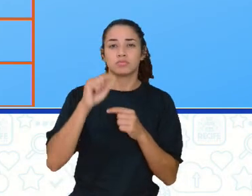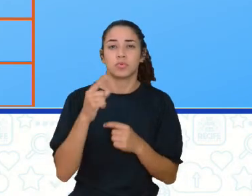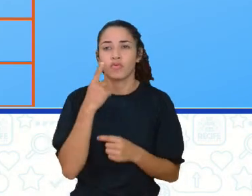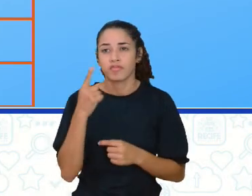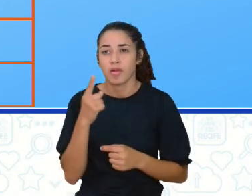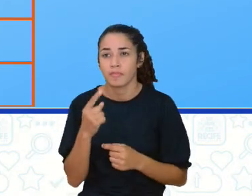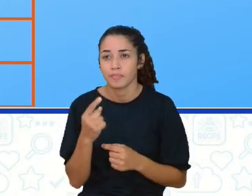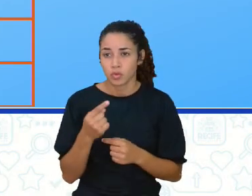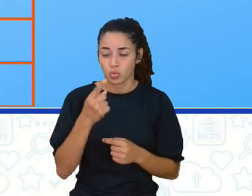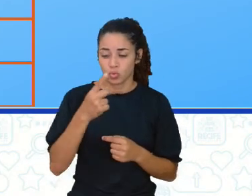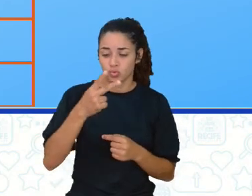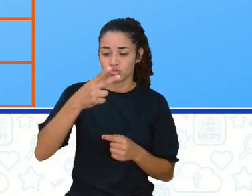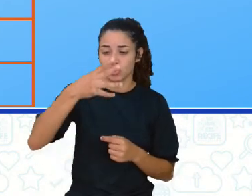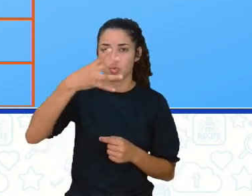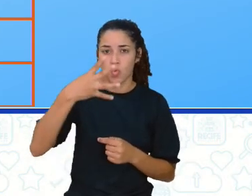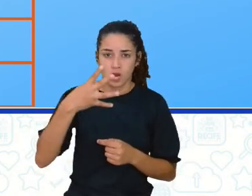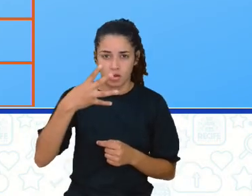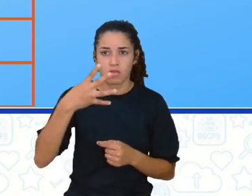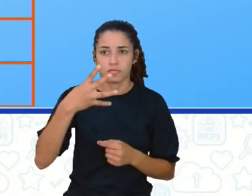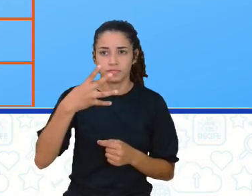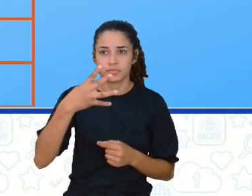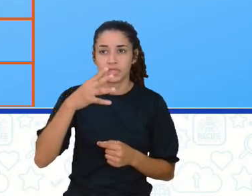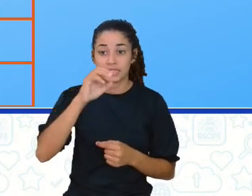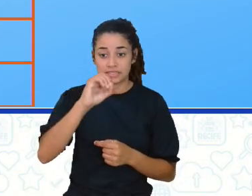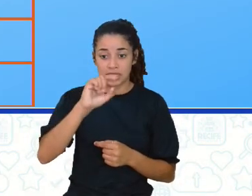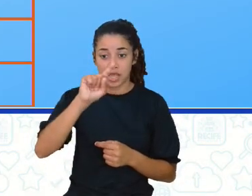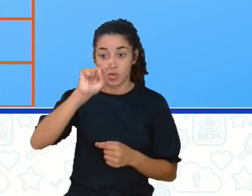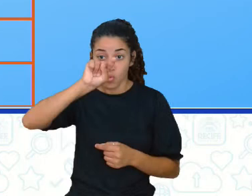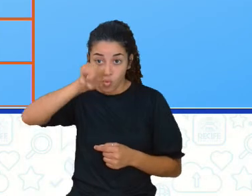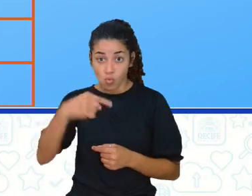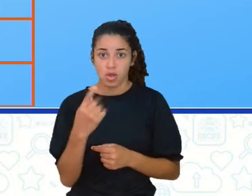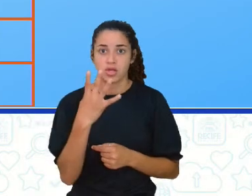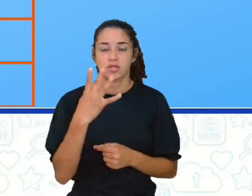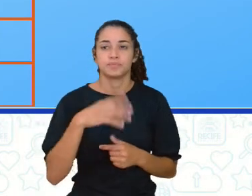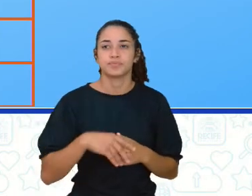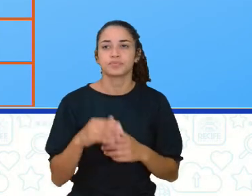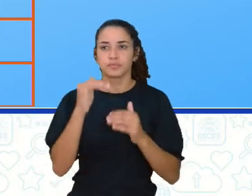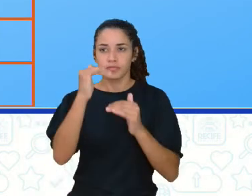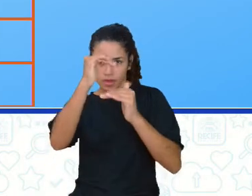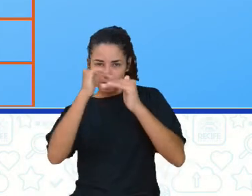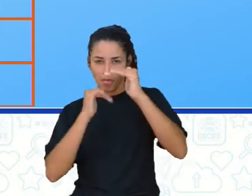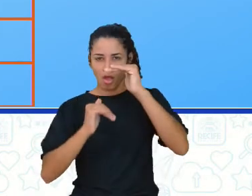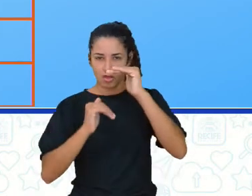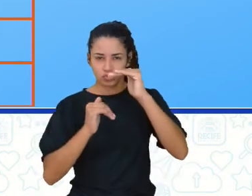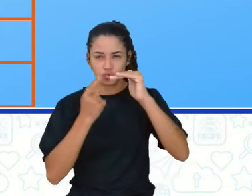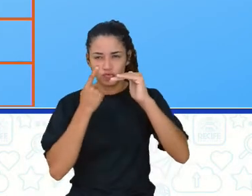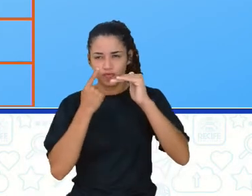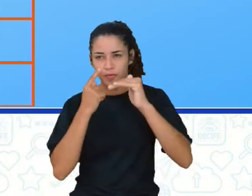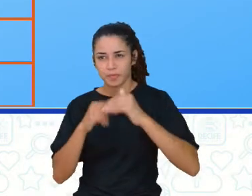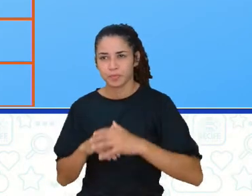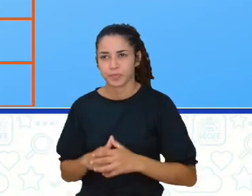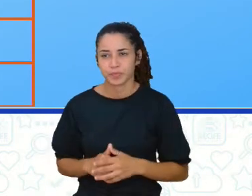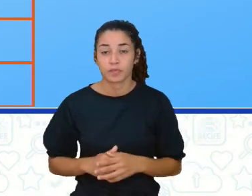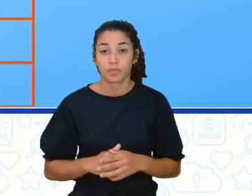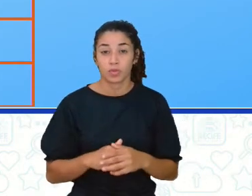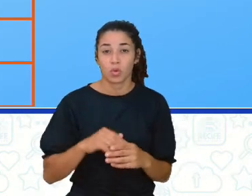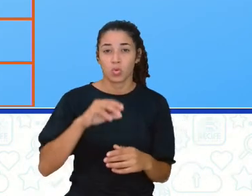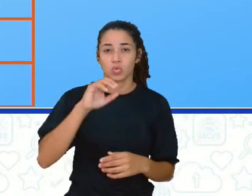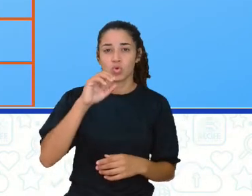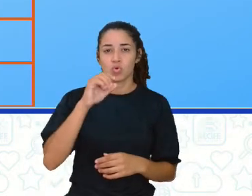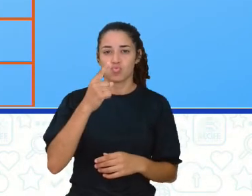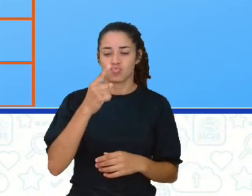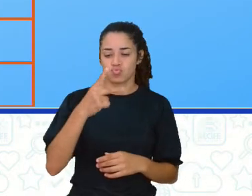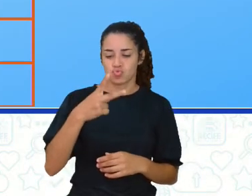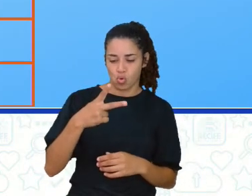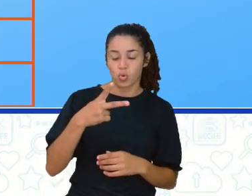3, 4. Então, 0, 4. O seguinte, descendo agora em direção ao 0.